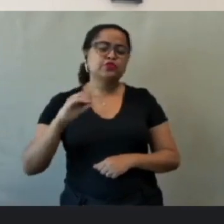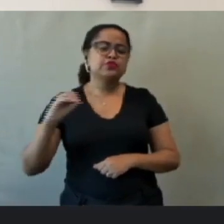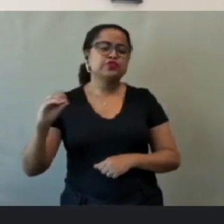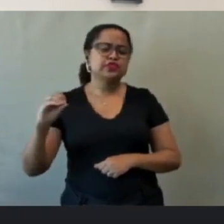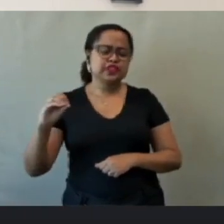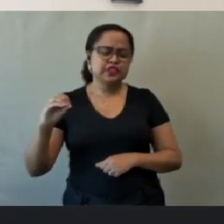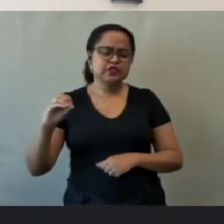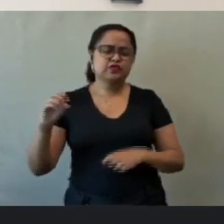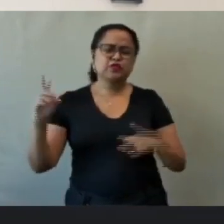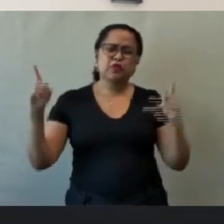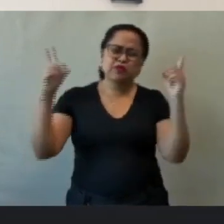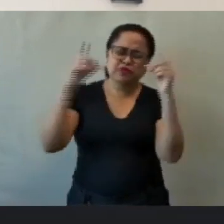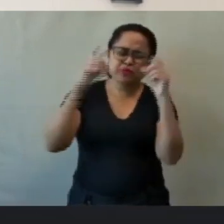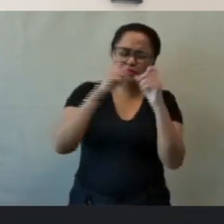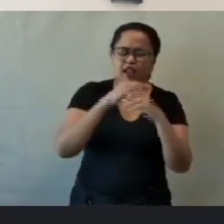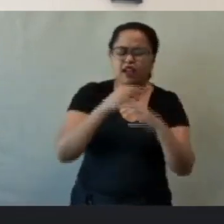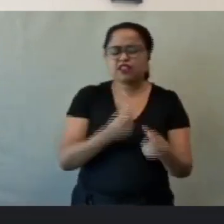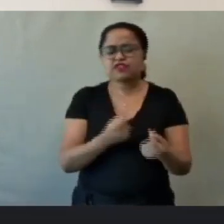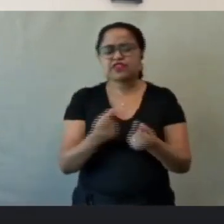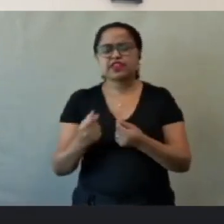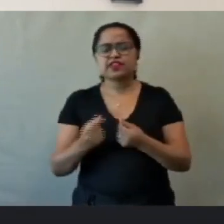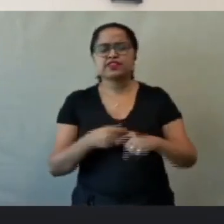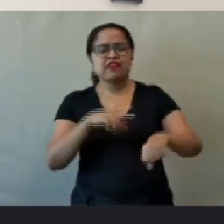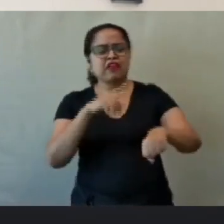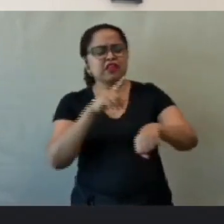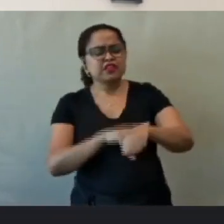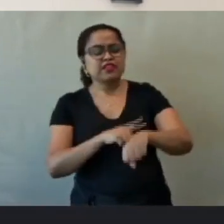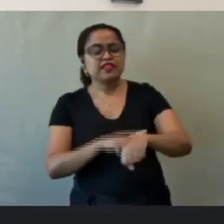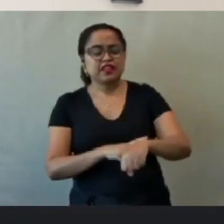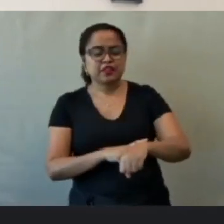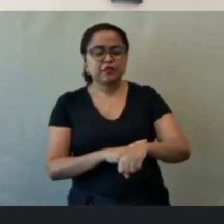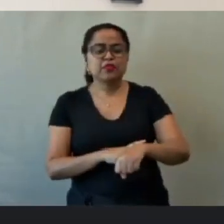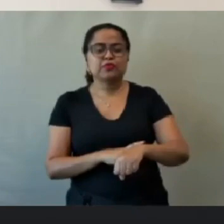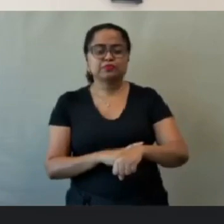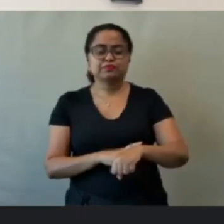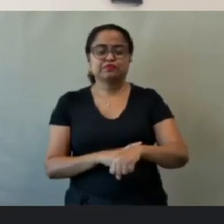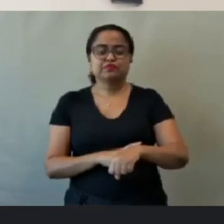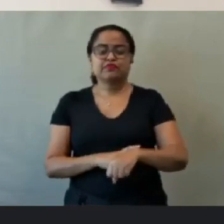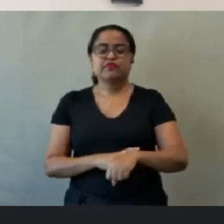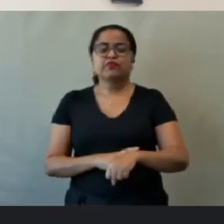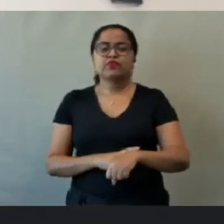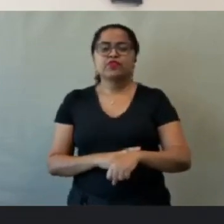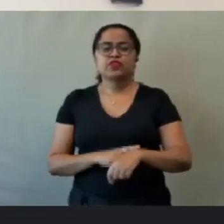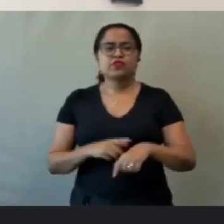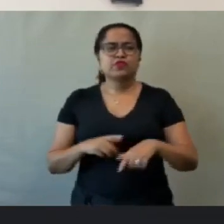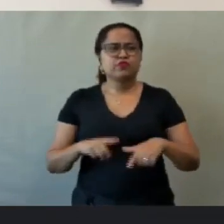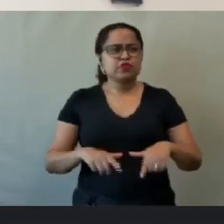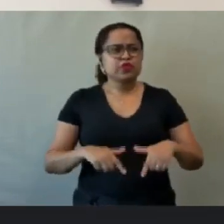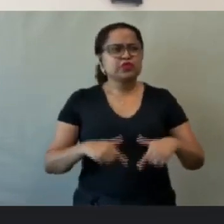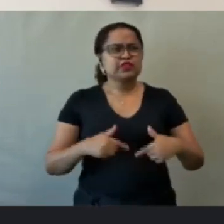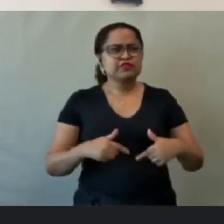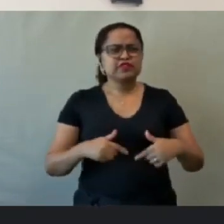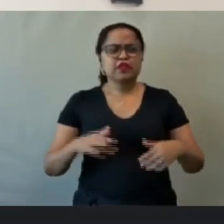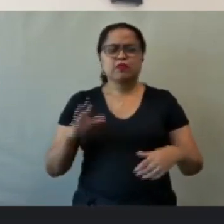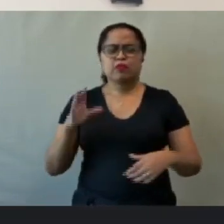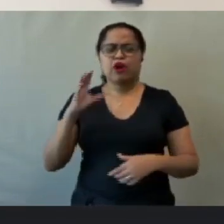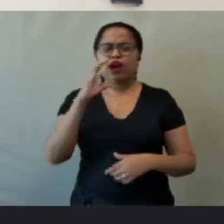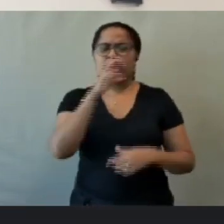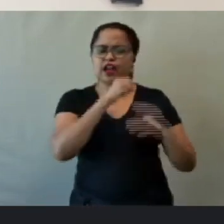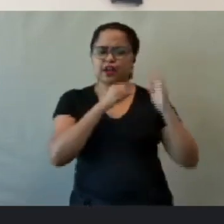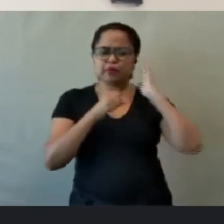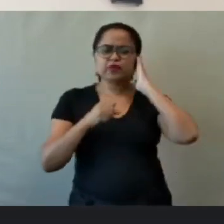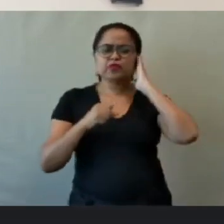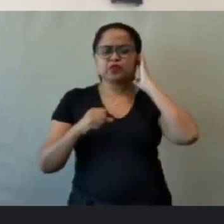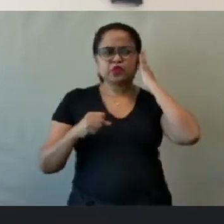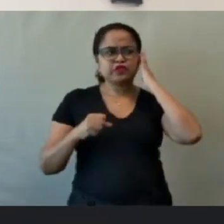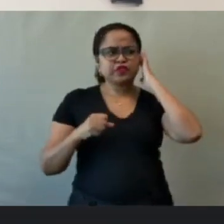dificuldade financeira, de tempo que a gente teve. Foi extremamente assim, foi um tempo recorde, a gente conseguiu fazer um grande